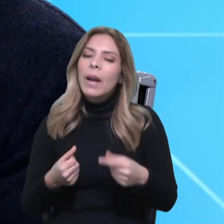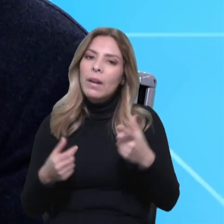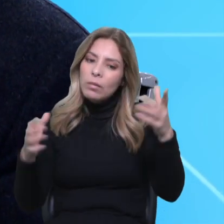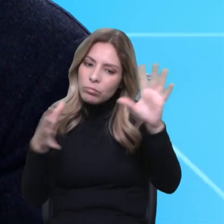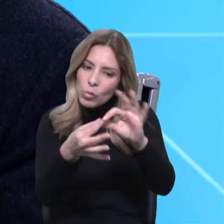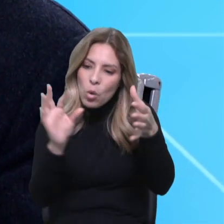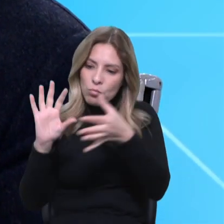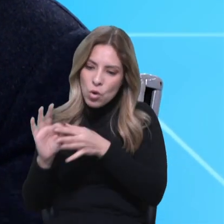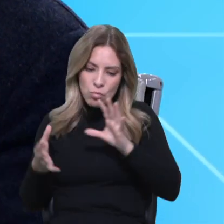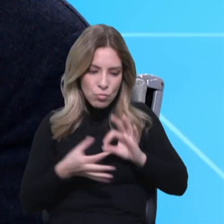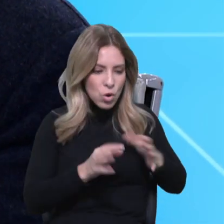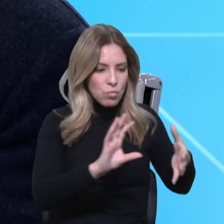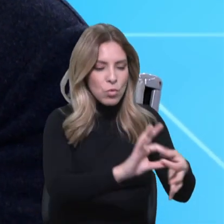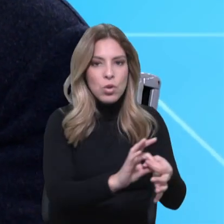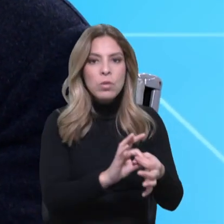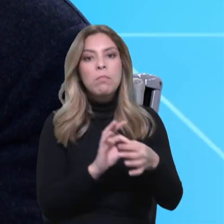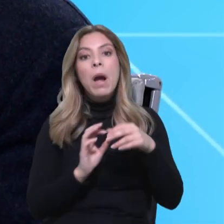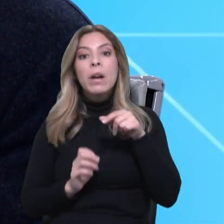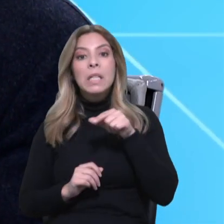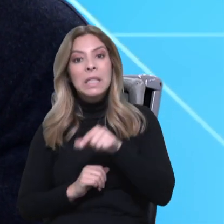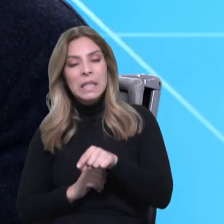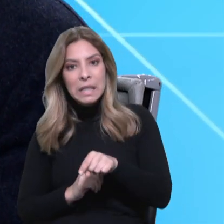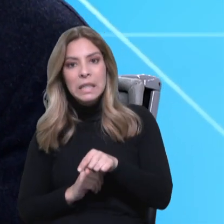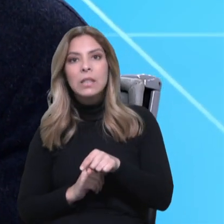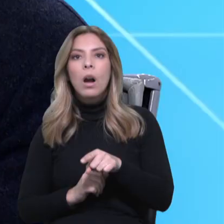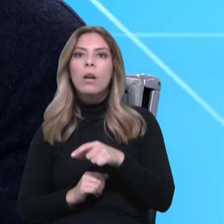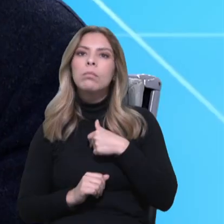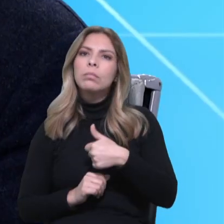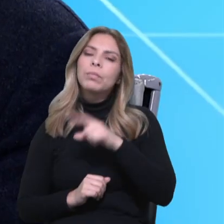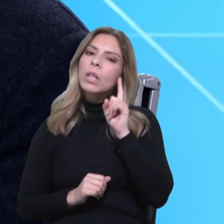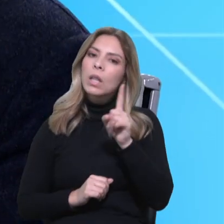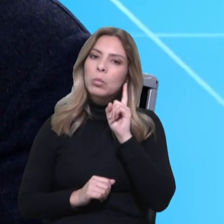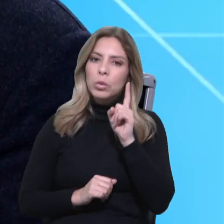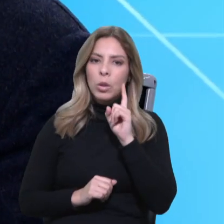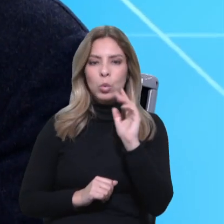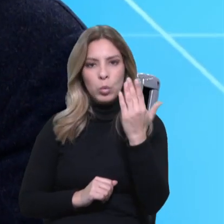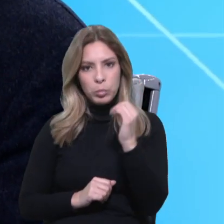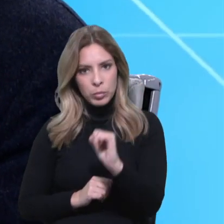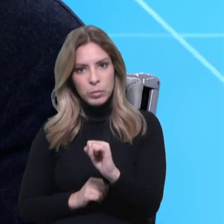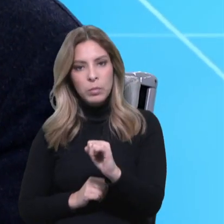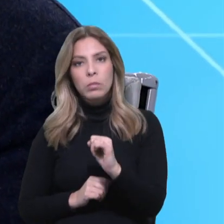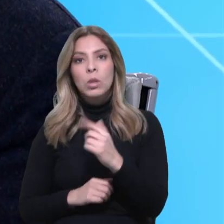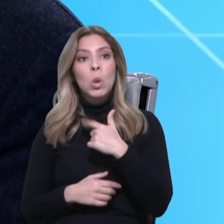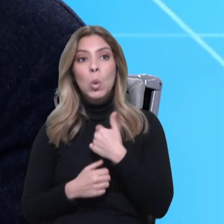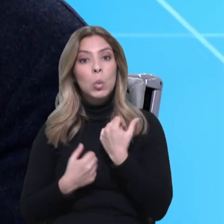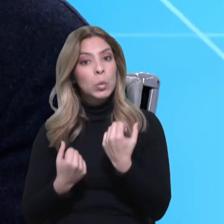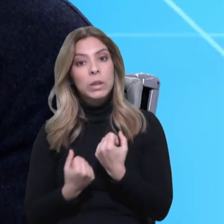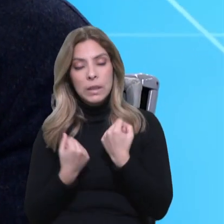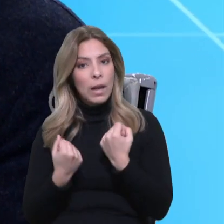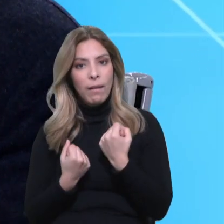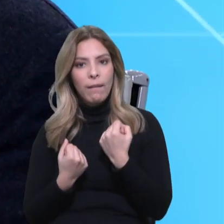é? E o Espírito Santo é sempre um momento de luz. Quer dizer, enquanto nós não conseguimos encontrar essa